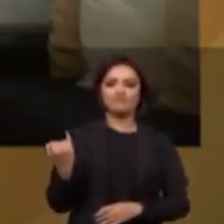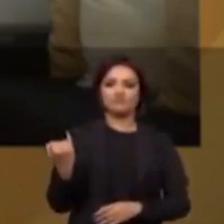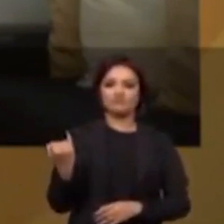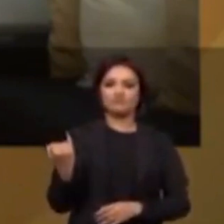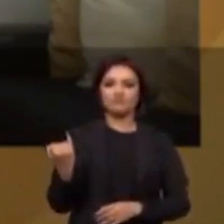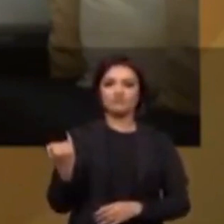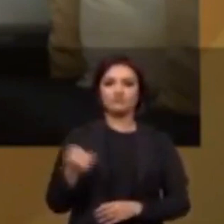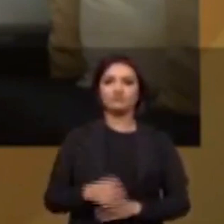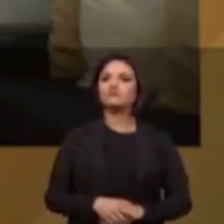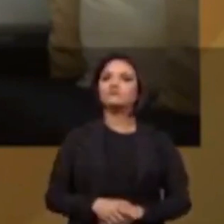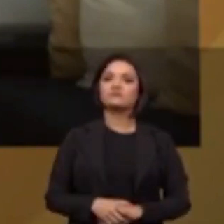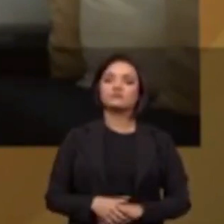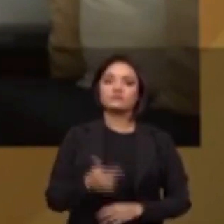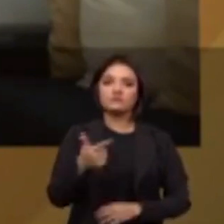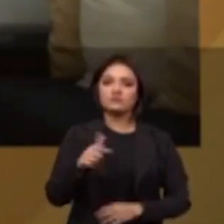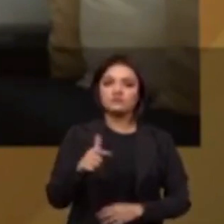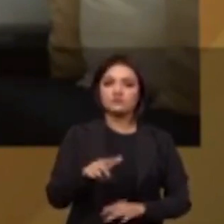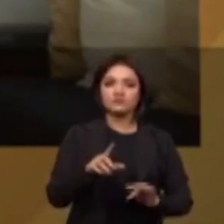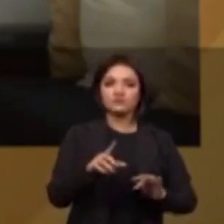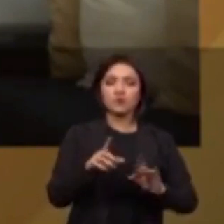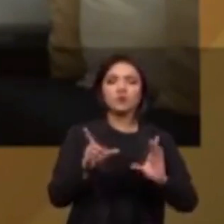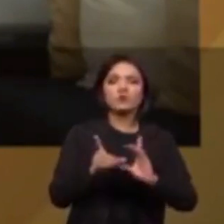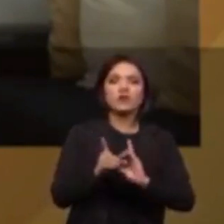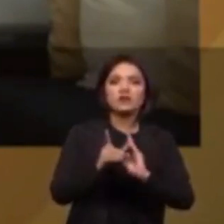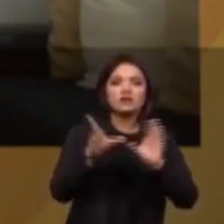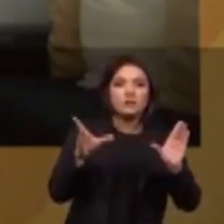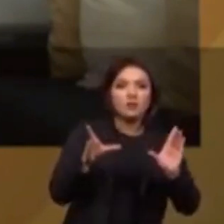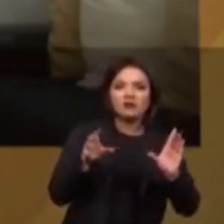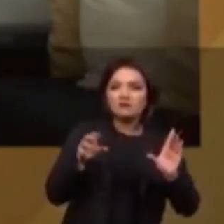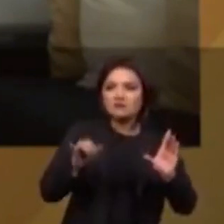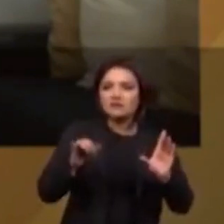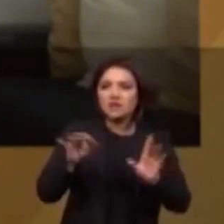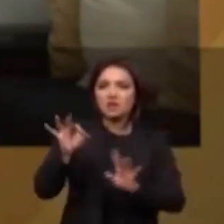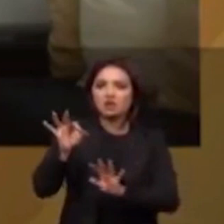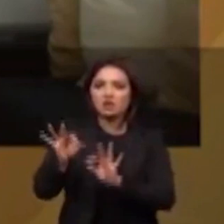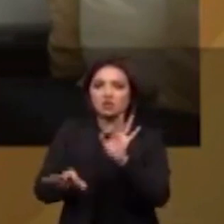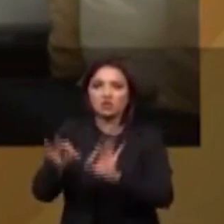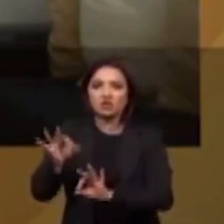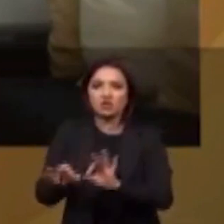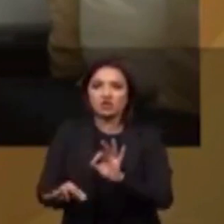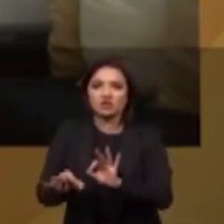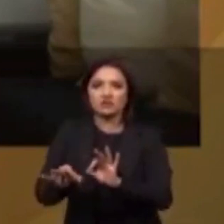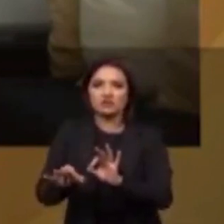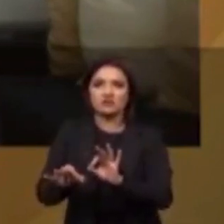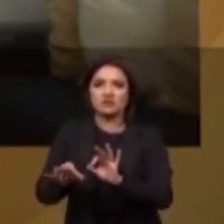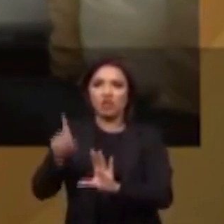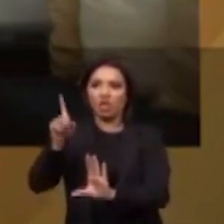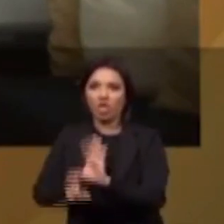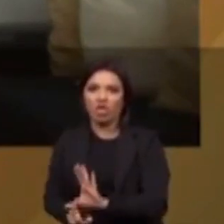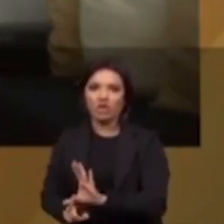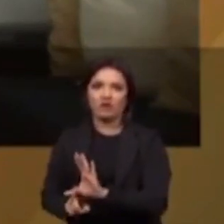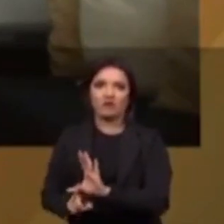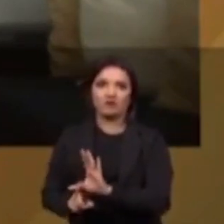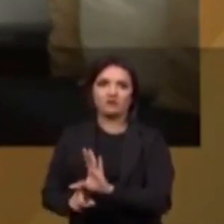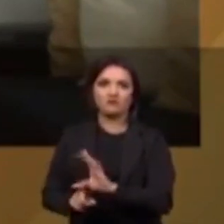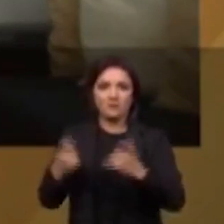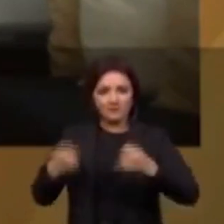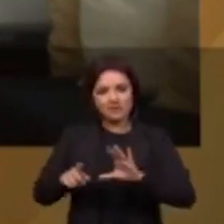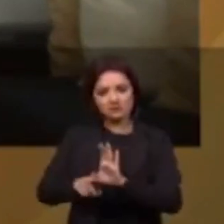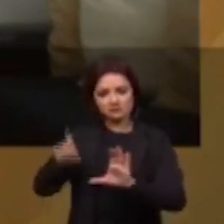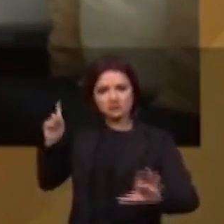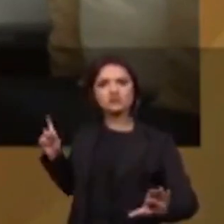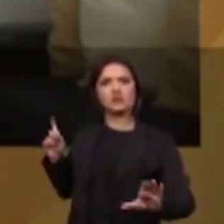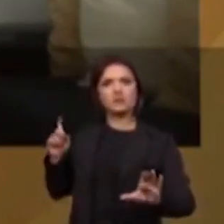há democracia sem um poder judiciário independente. E não há